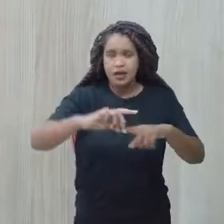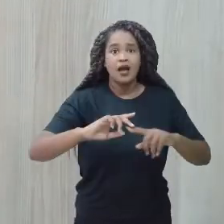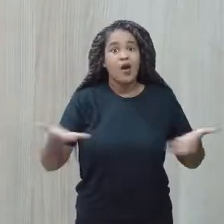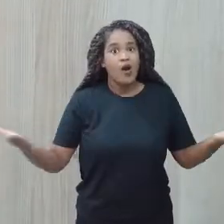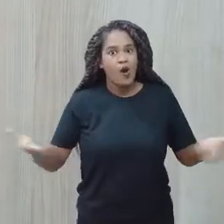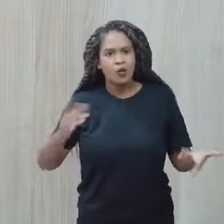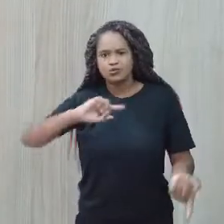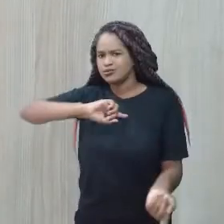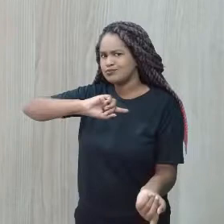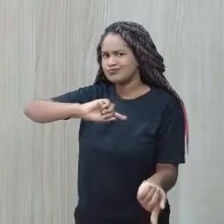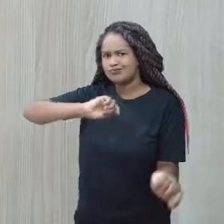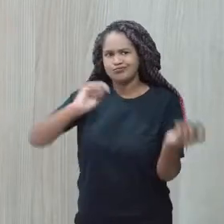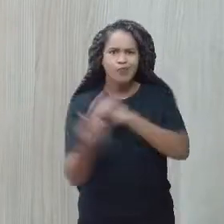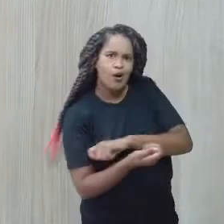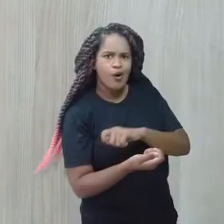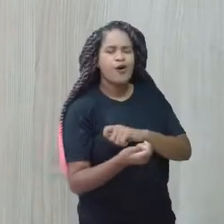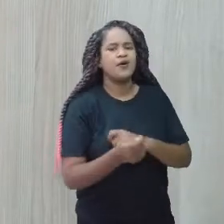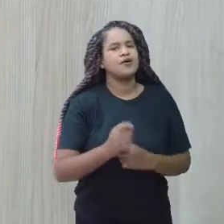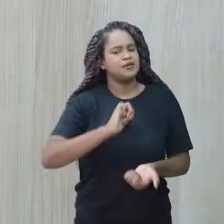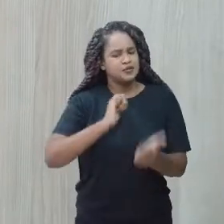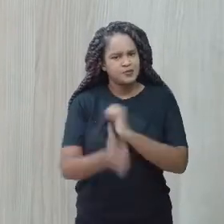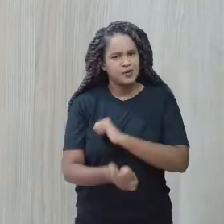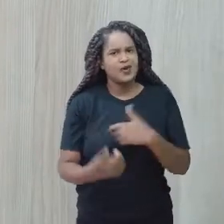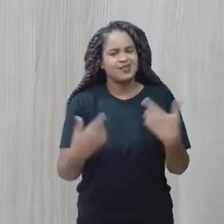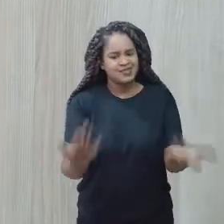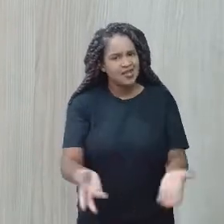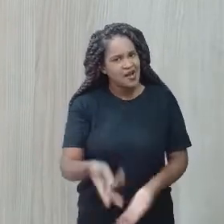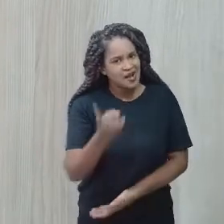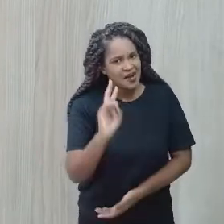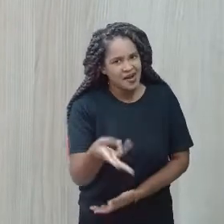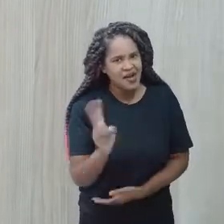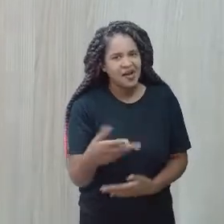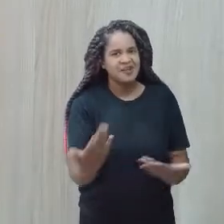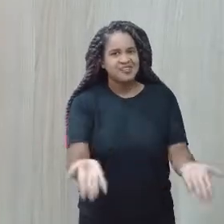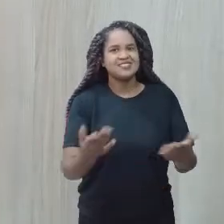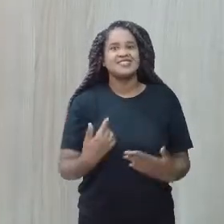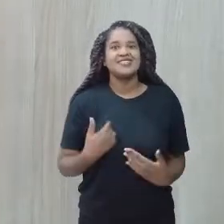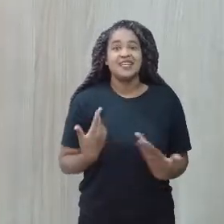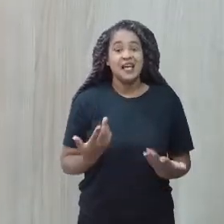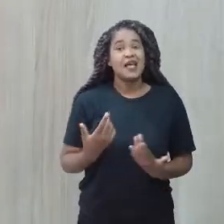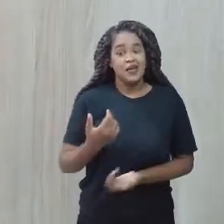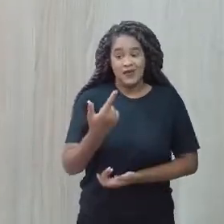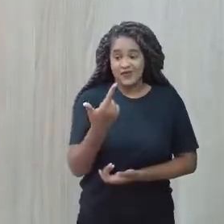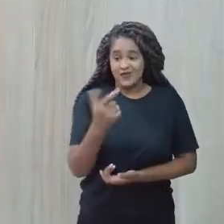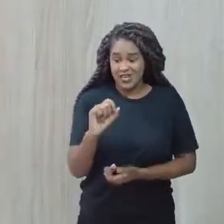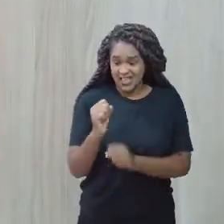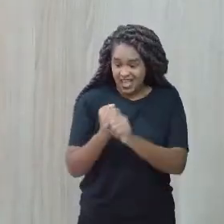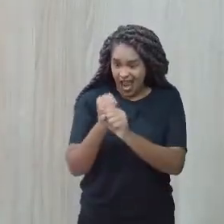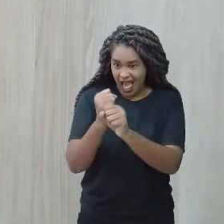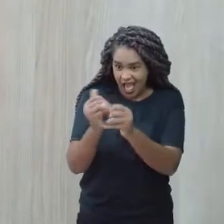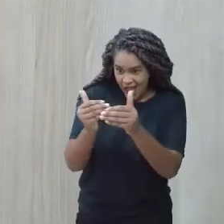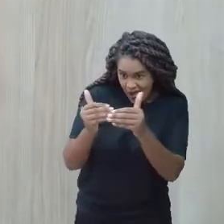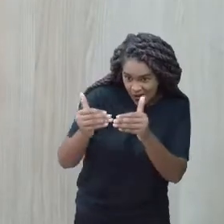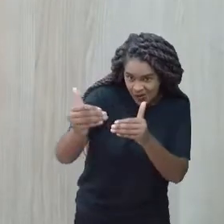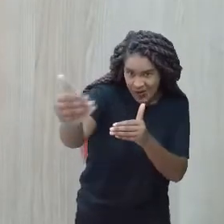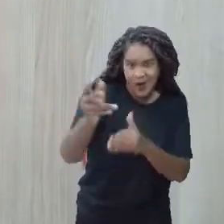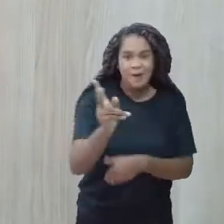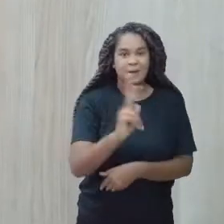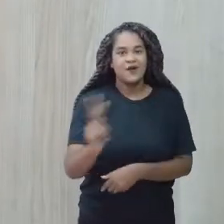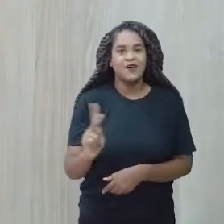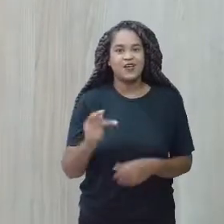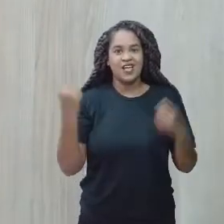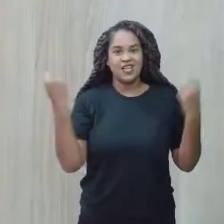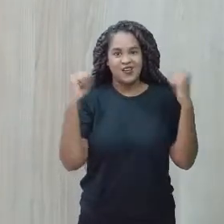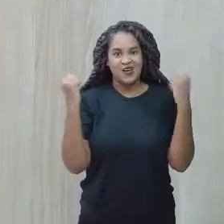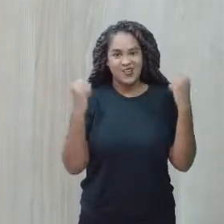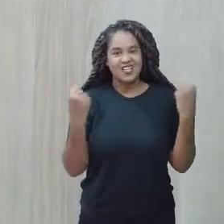falando aqui, né? Então, vai jejuando que, quem sabe aqui, há uns 20 anos, os professores de educação física já estão